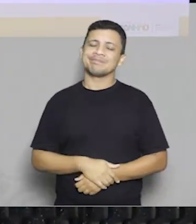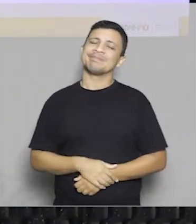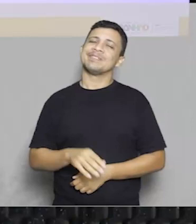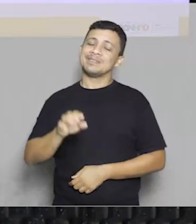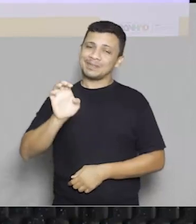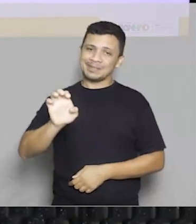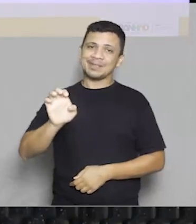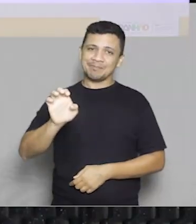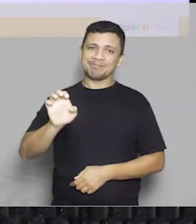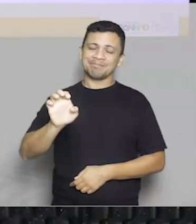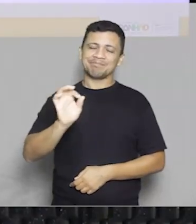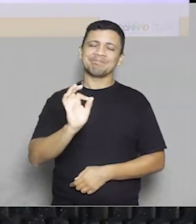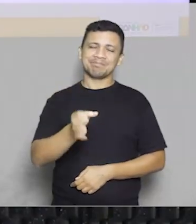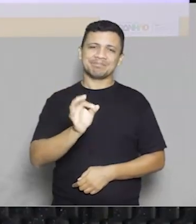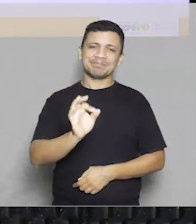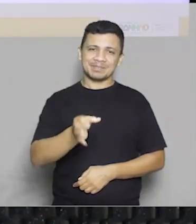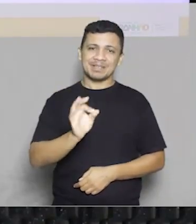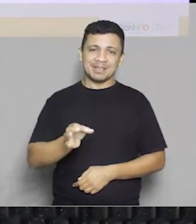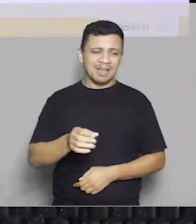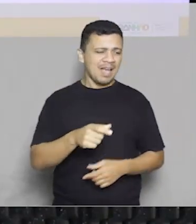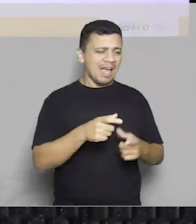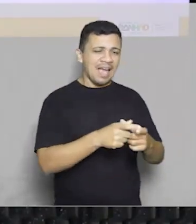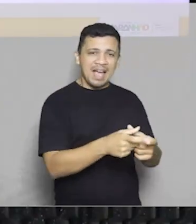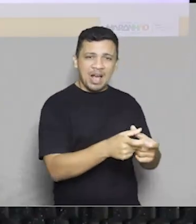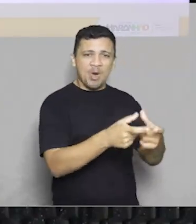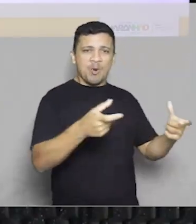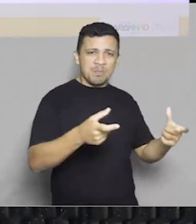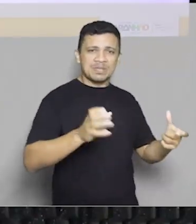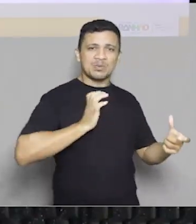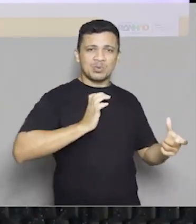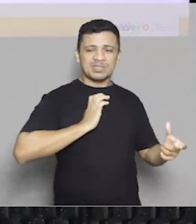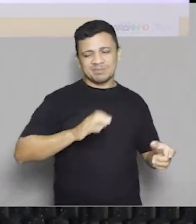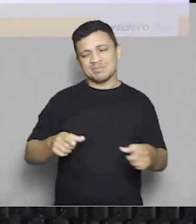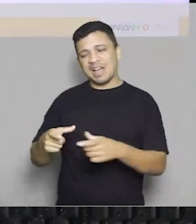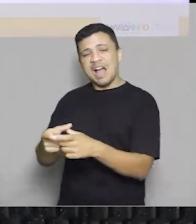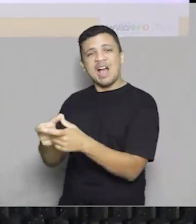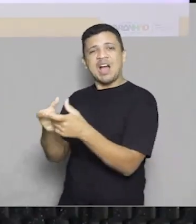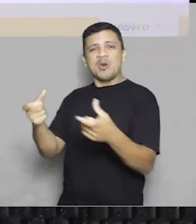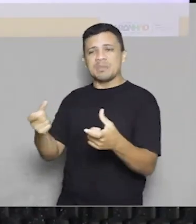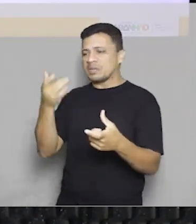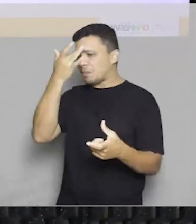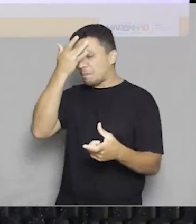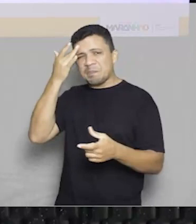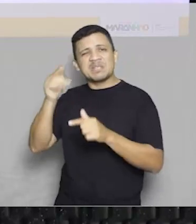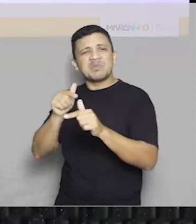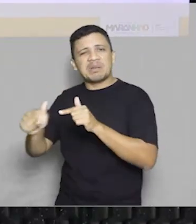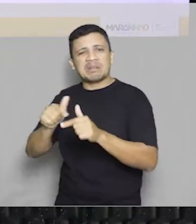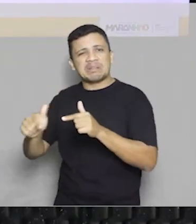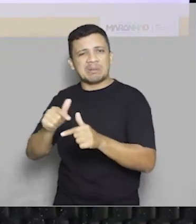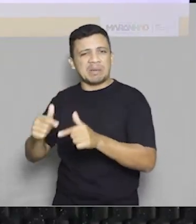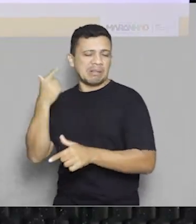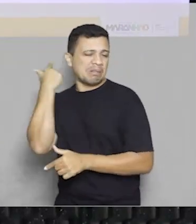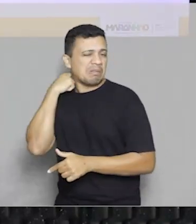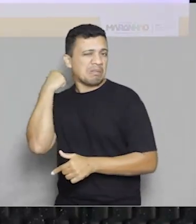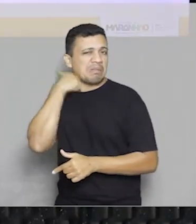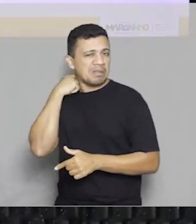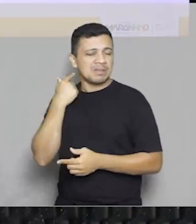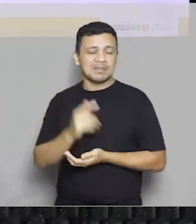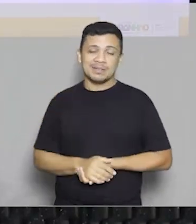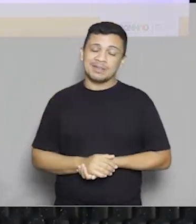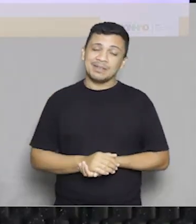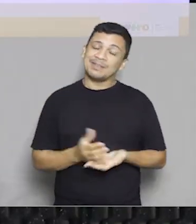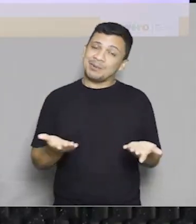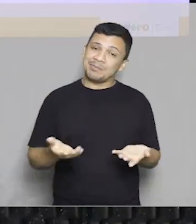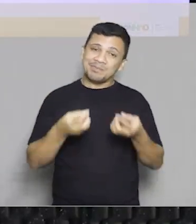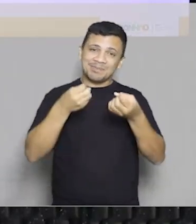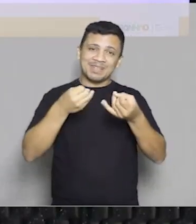E, derivada do aumento da riqueza e da ampliação da exploração do trabalhador. Então a gente conclui aqui a explicação de mais